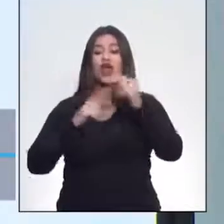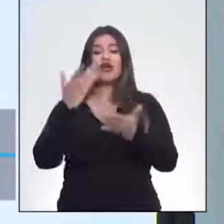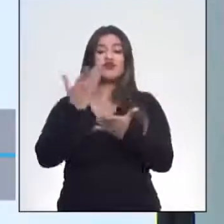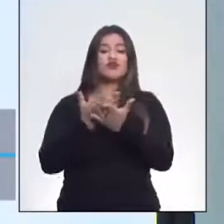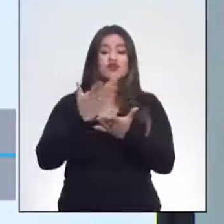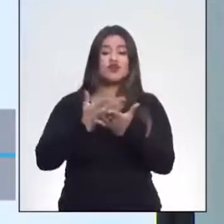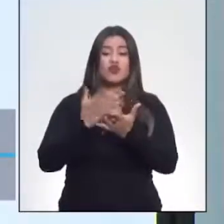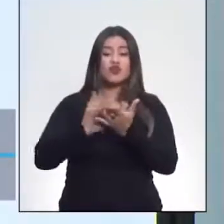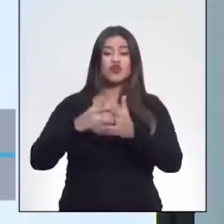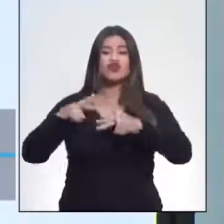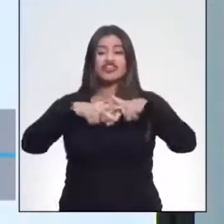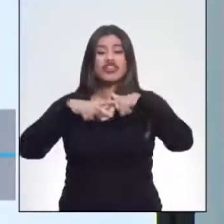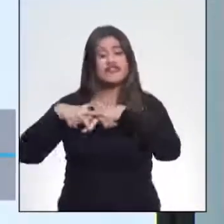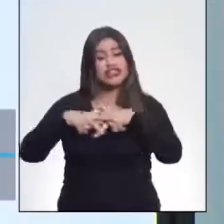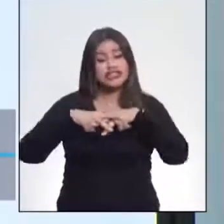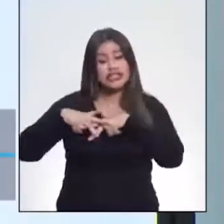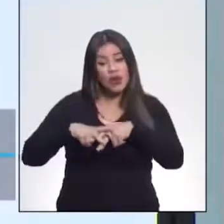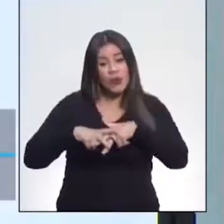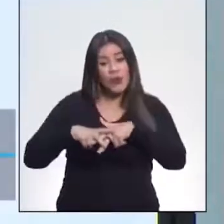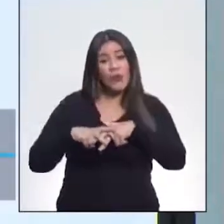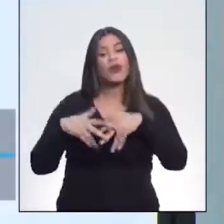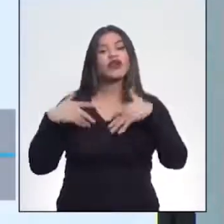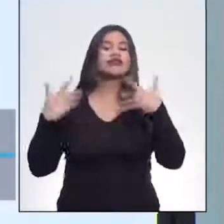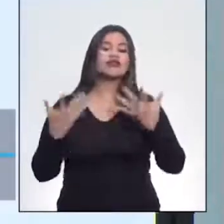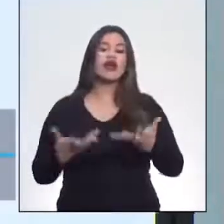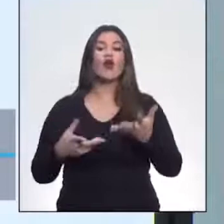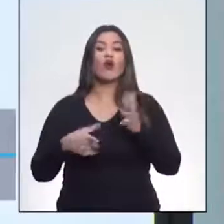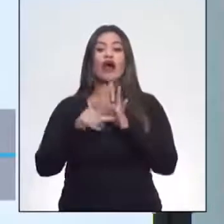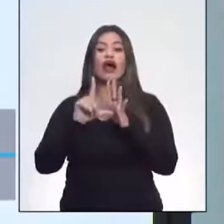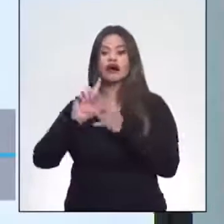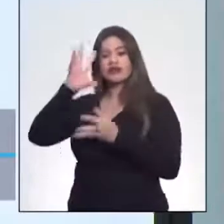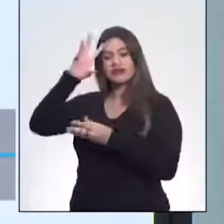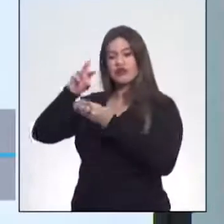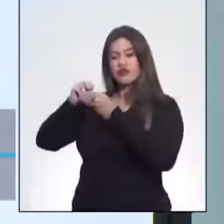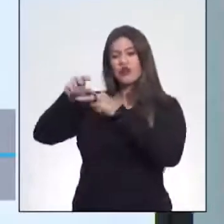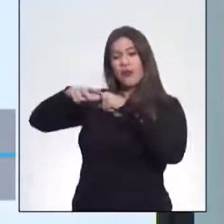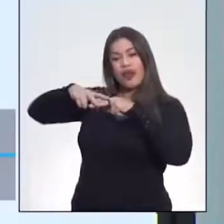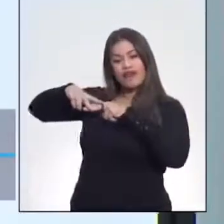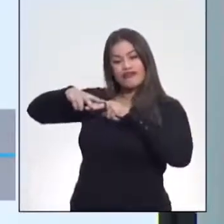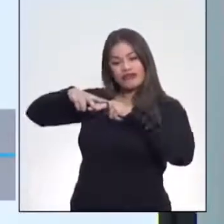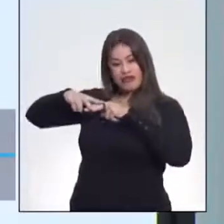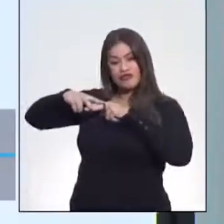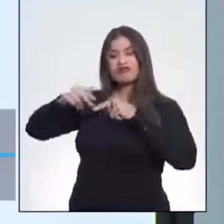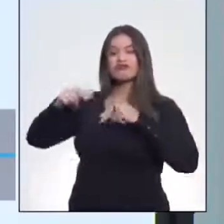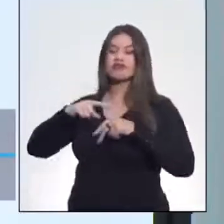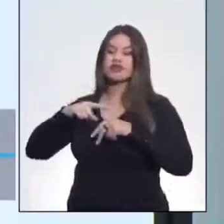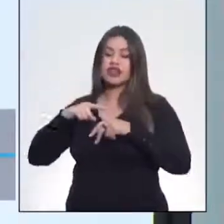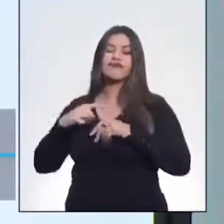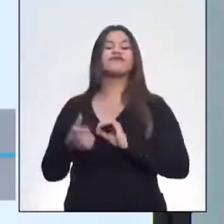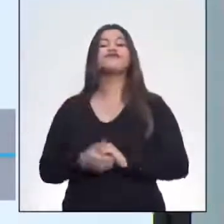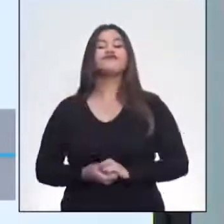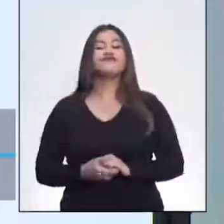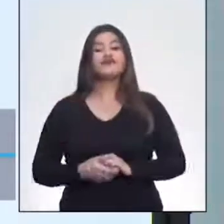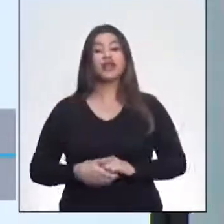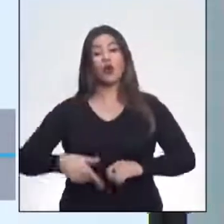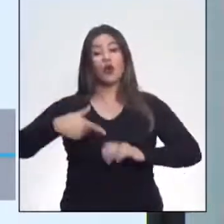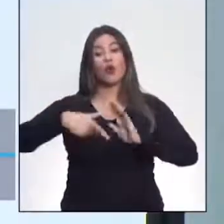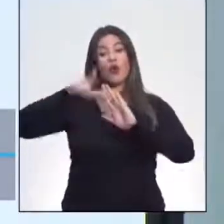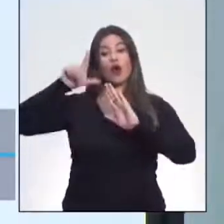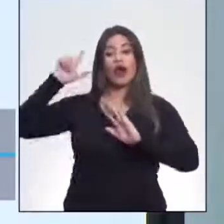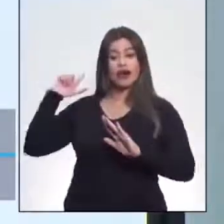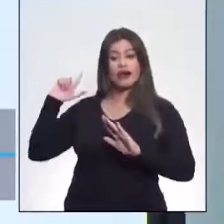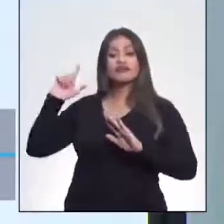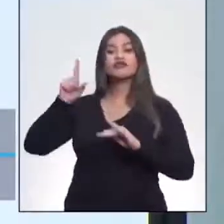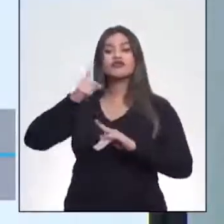não se preocupa que sempre antes de começar a aula nós começamos com uma revisão a aula Está bem então na última aula o que que nós